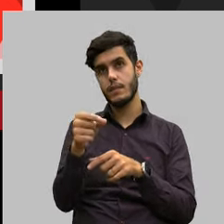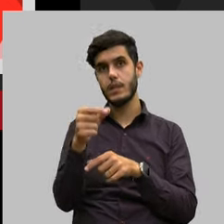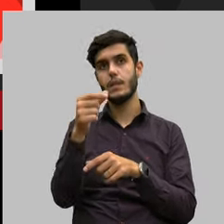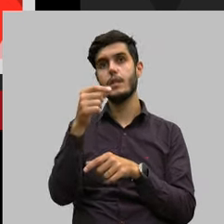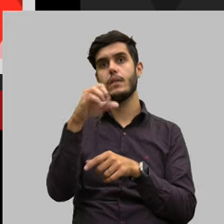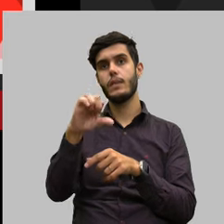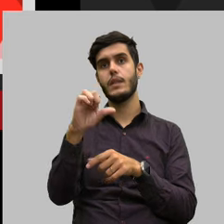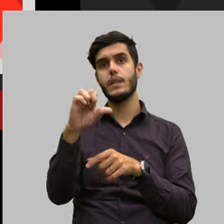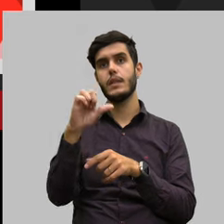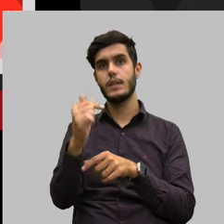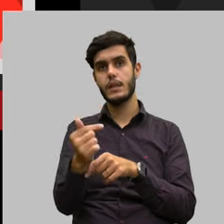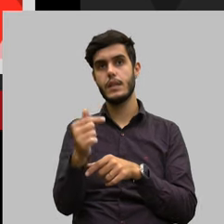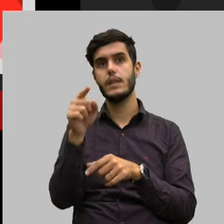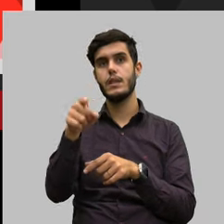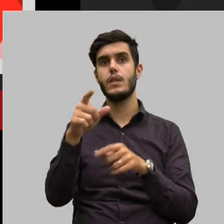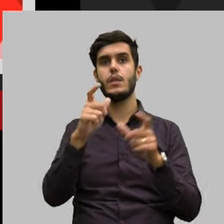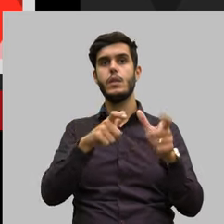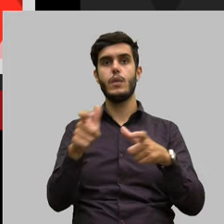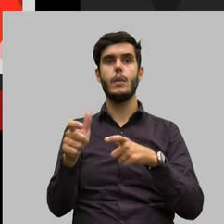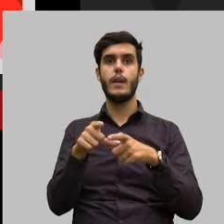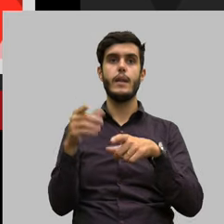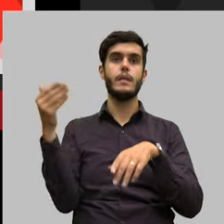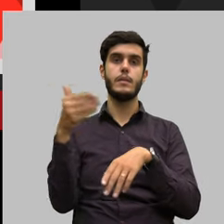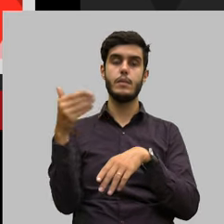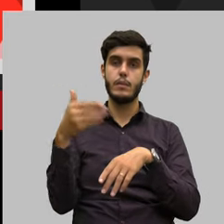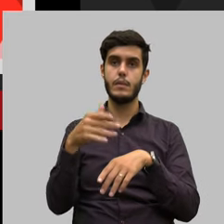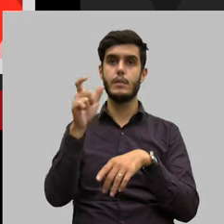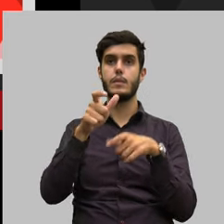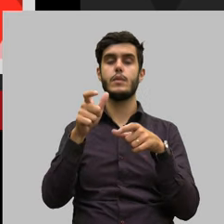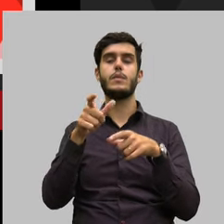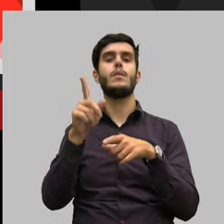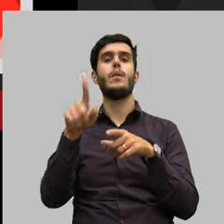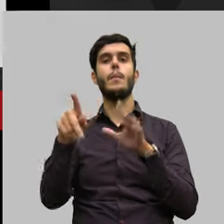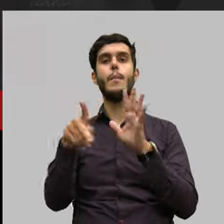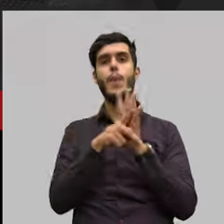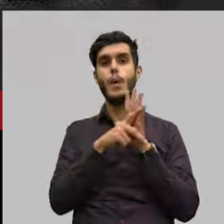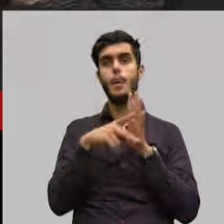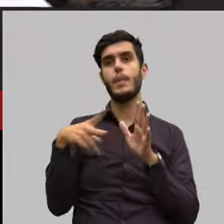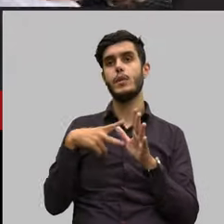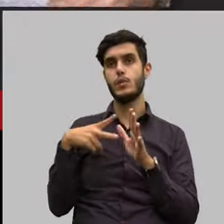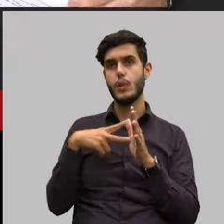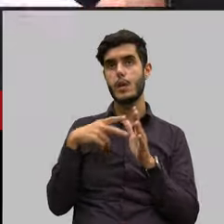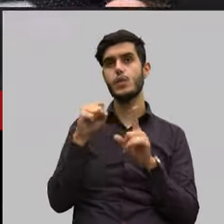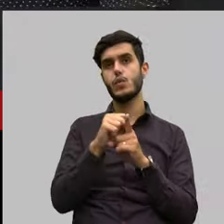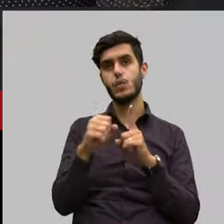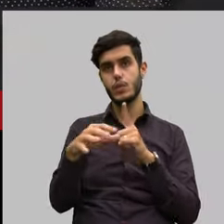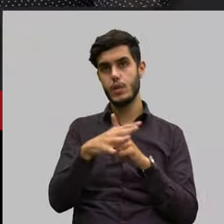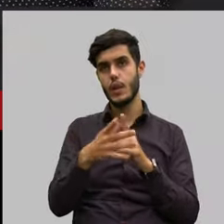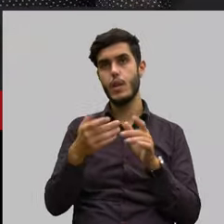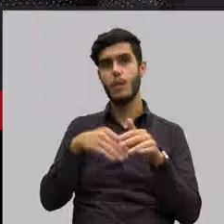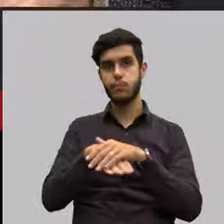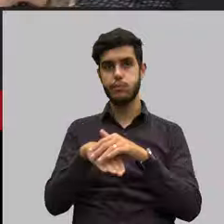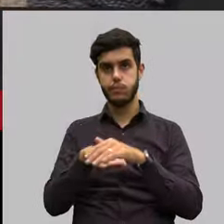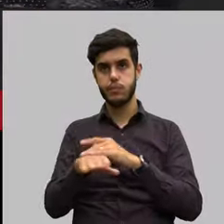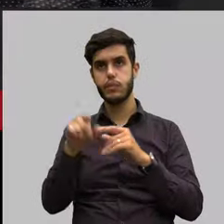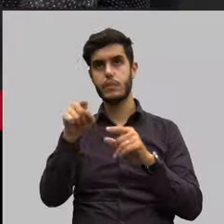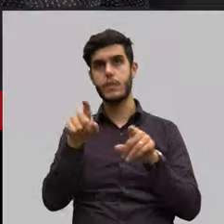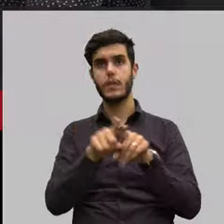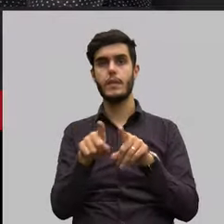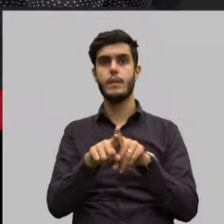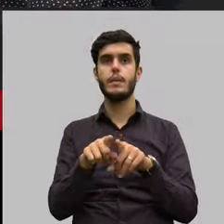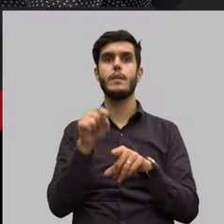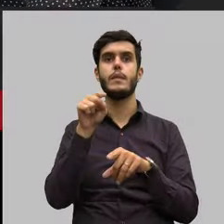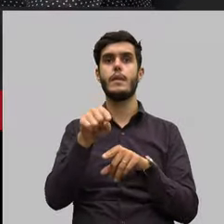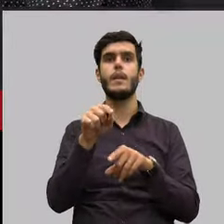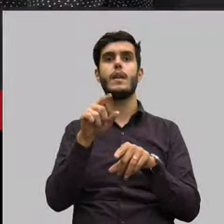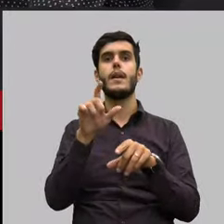do do nosso regime do regime próprio de Previdência Social e como eu falei mais cedo a gente teve nomeação de 73 eh pessoas no concurso